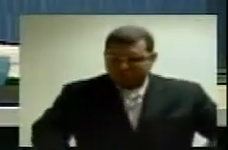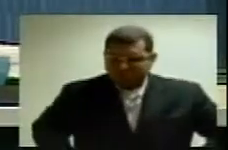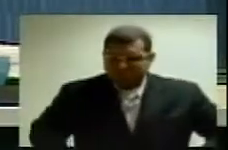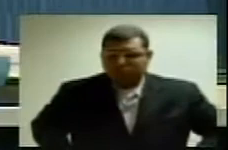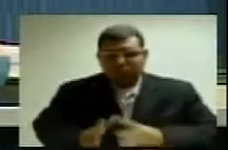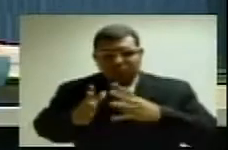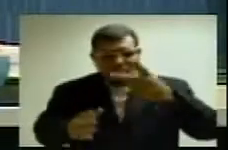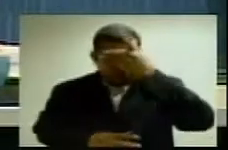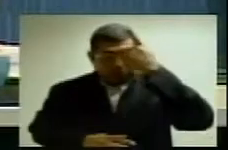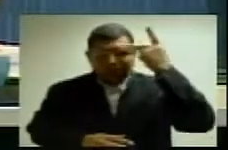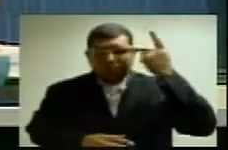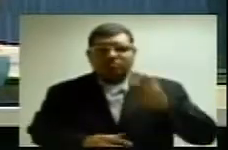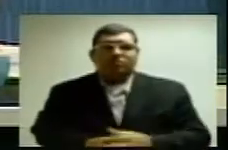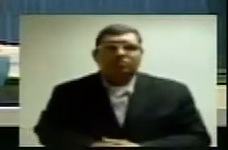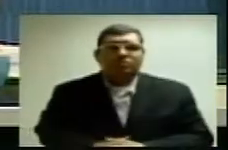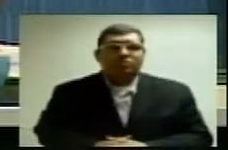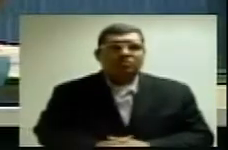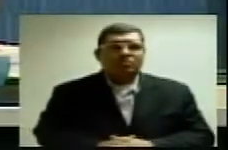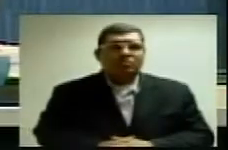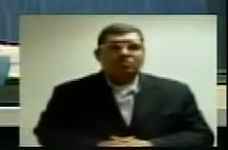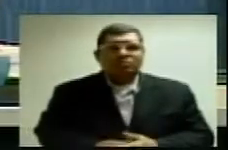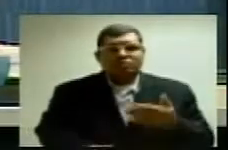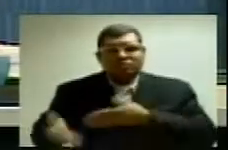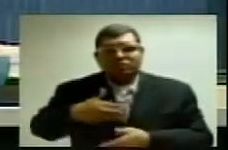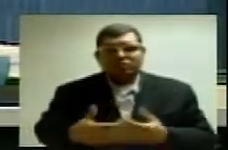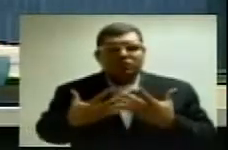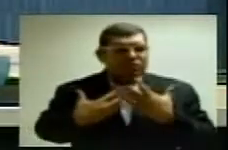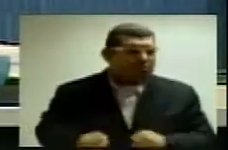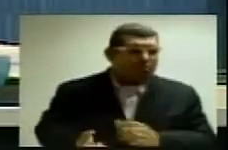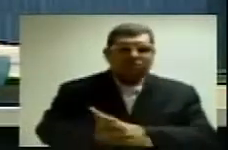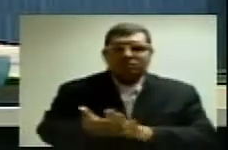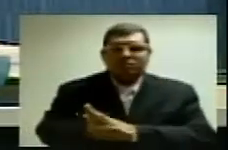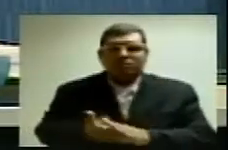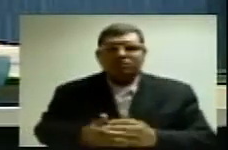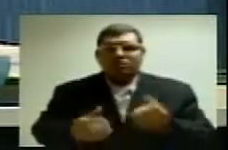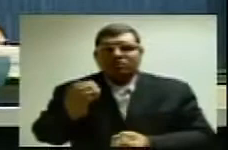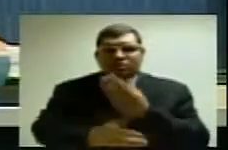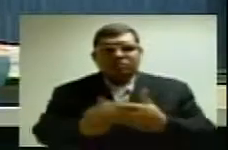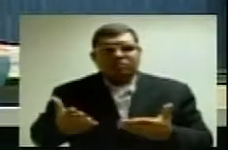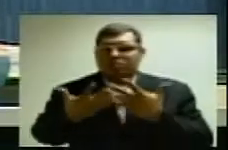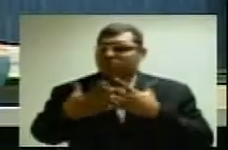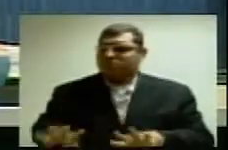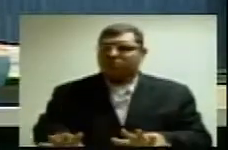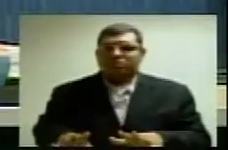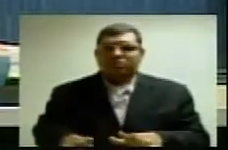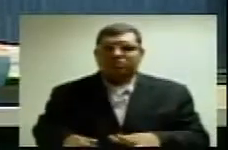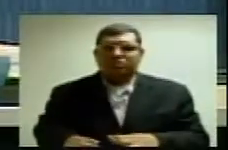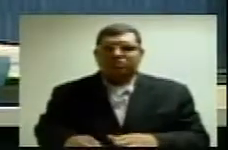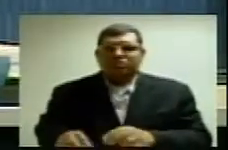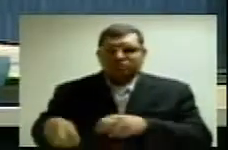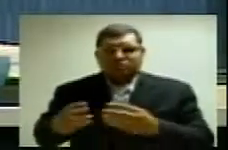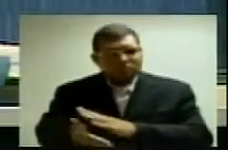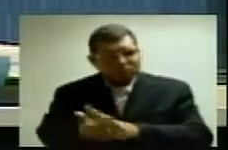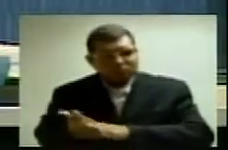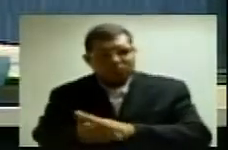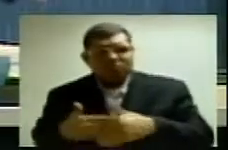da maioria do povo de Boca do Acre. Os comerciantes não aguentam mais, os produtores rurais não aguentam mais, os fazendeiros